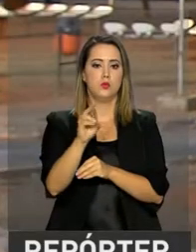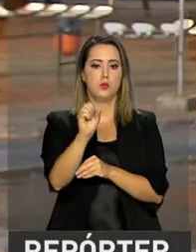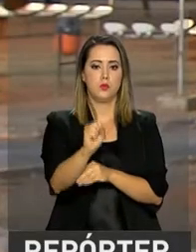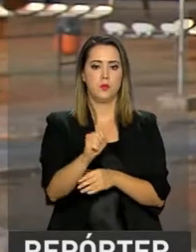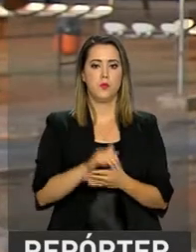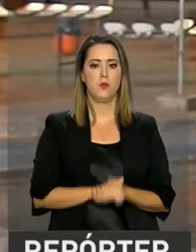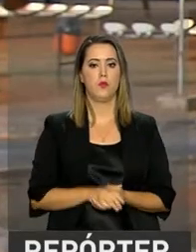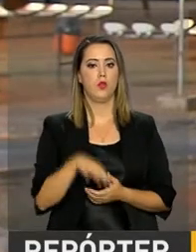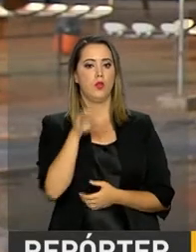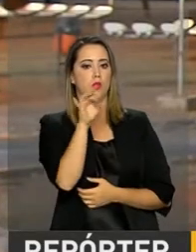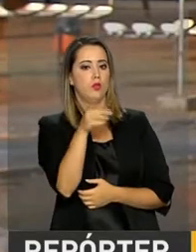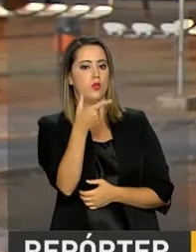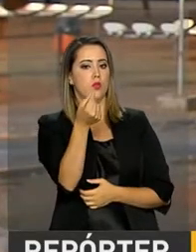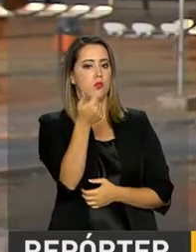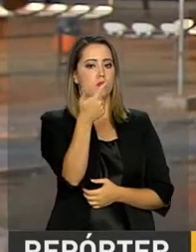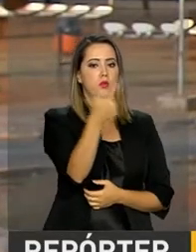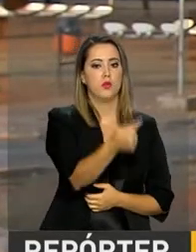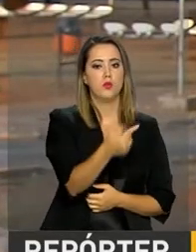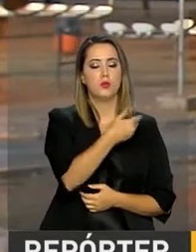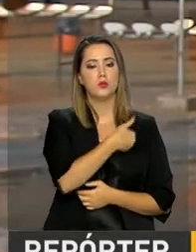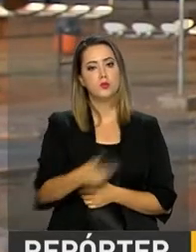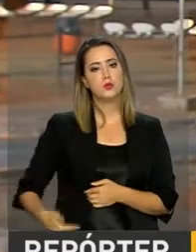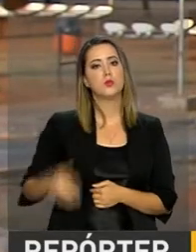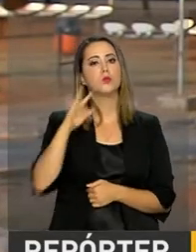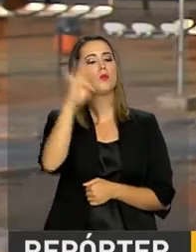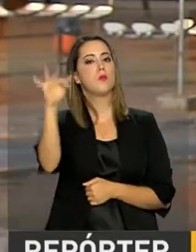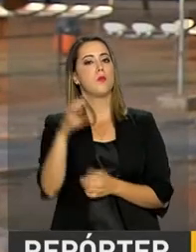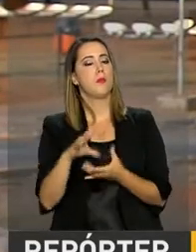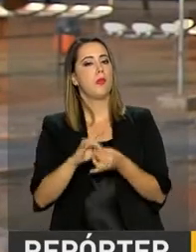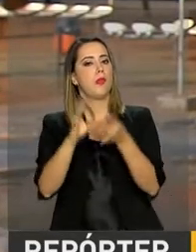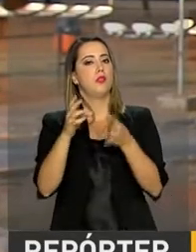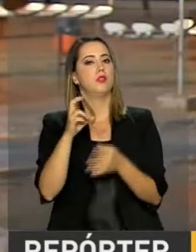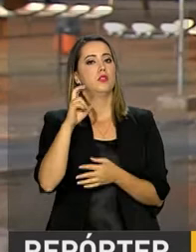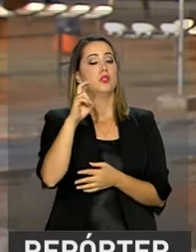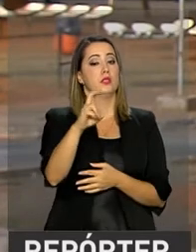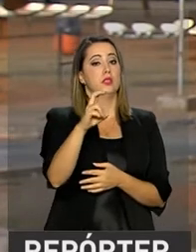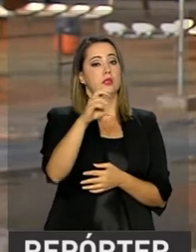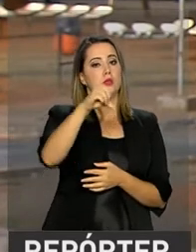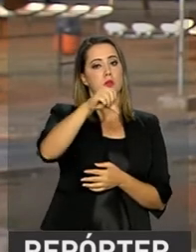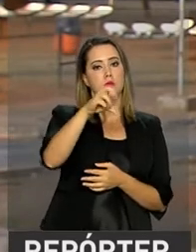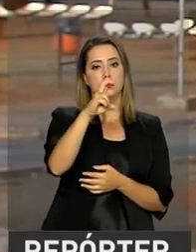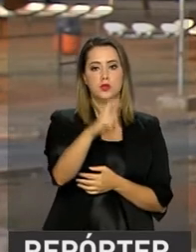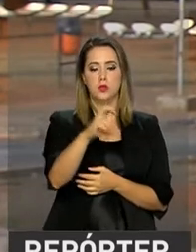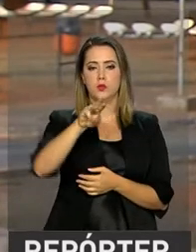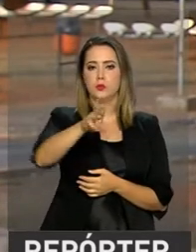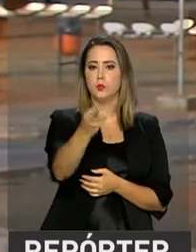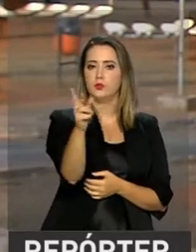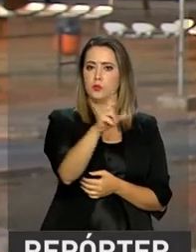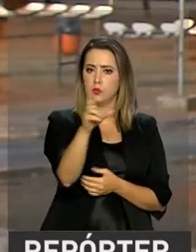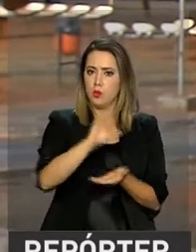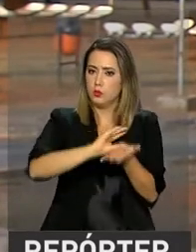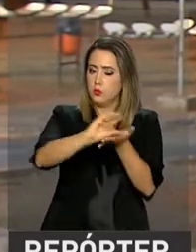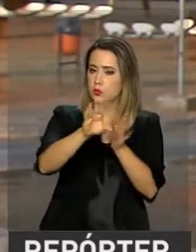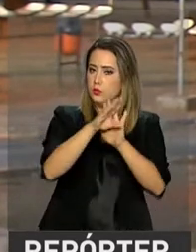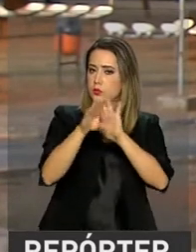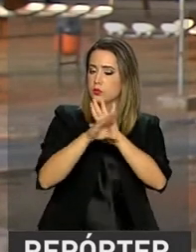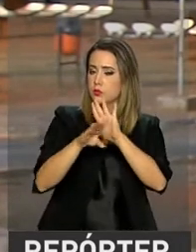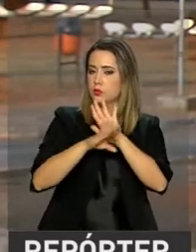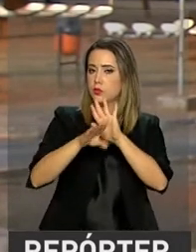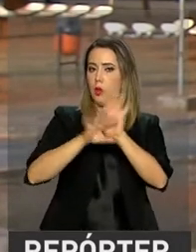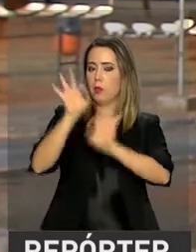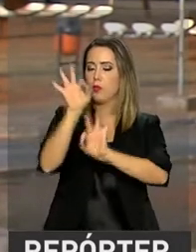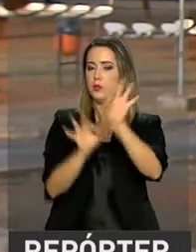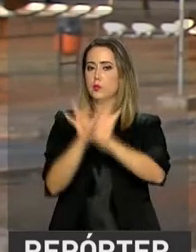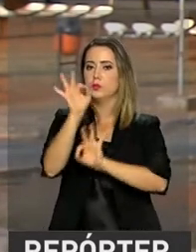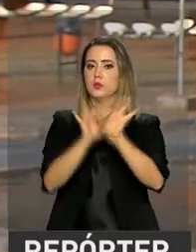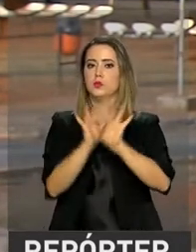em 2017, o governo federal liberou 595 milhões de reais através do Programa Nacional de